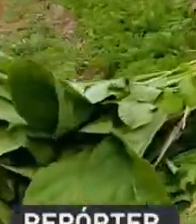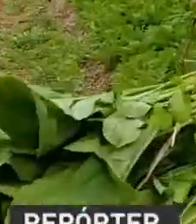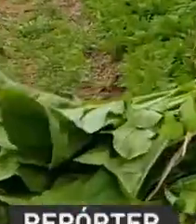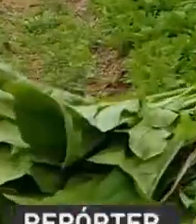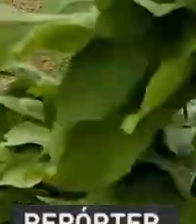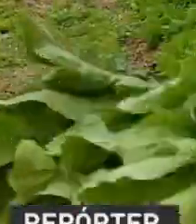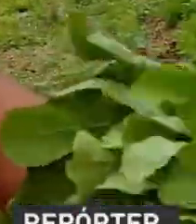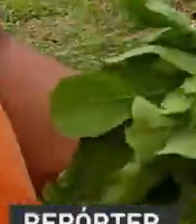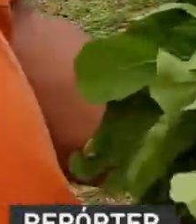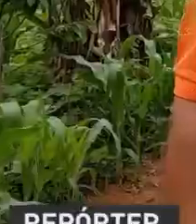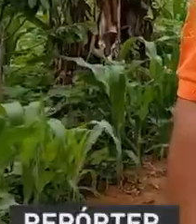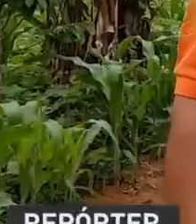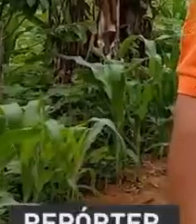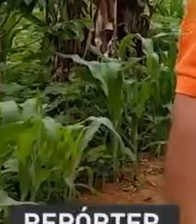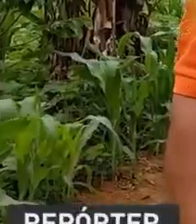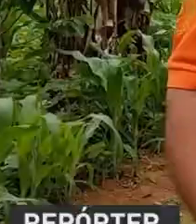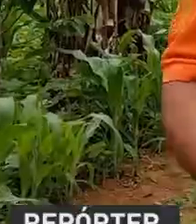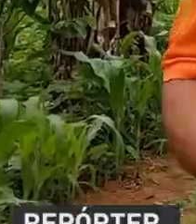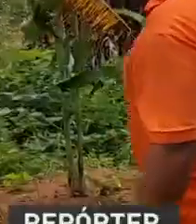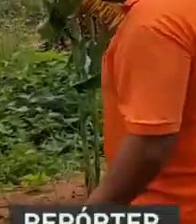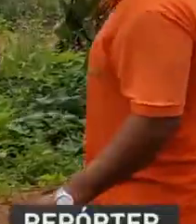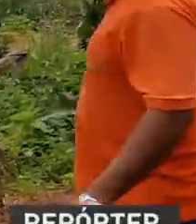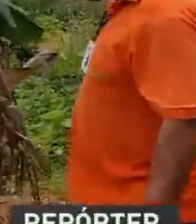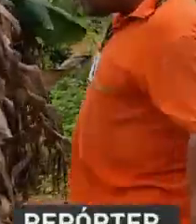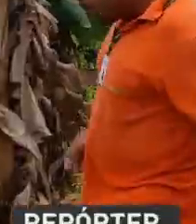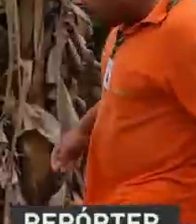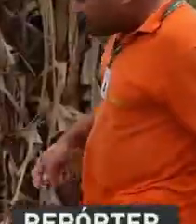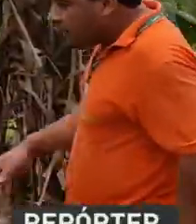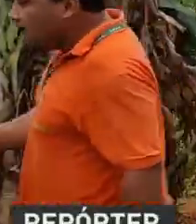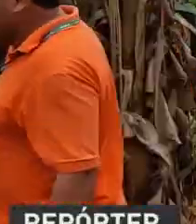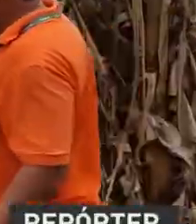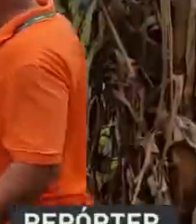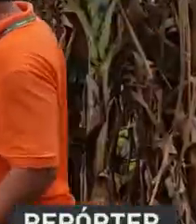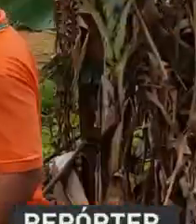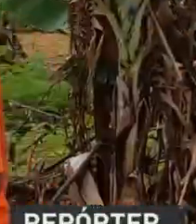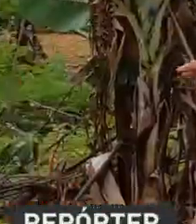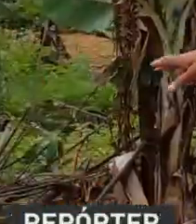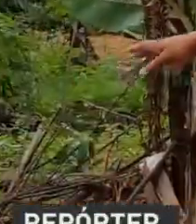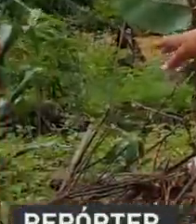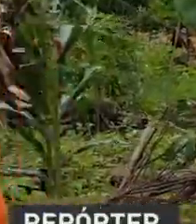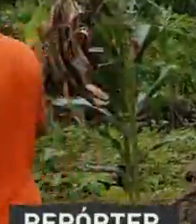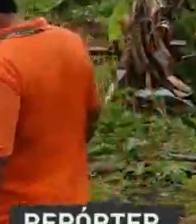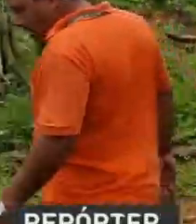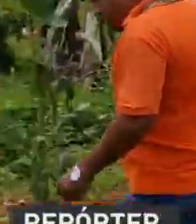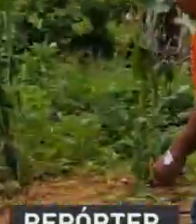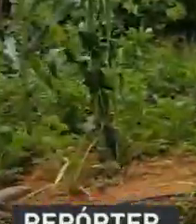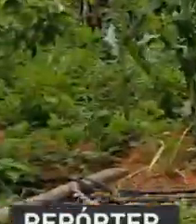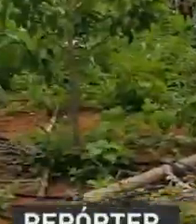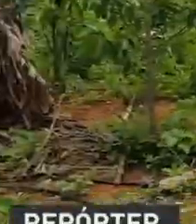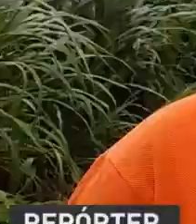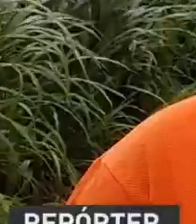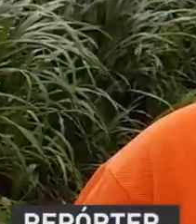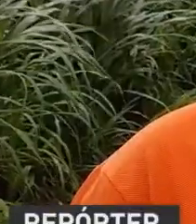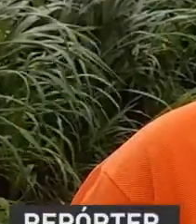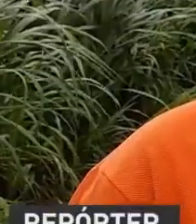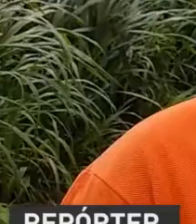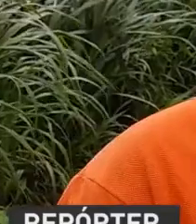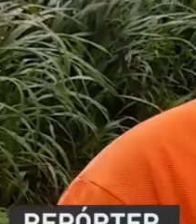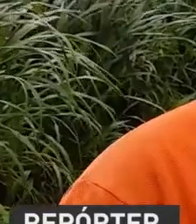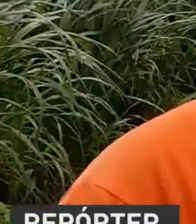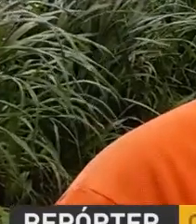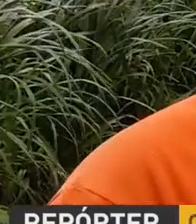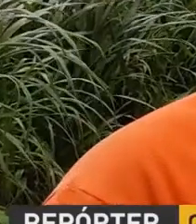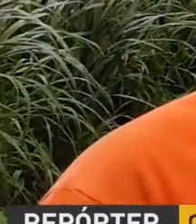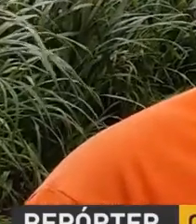equipe acompanhou o trabalho de um técnico na propriedade do edson que plantou orgânicos em uma cidade próxima a brasília perfeccionista